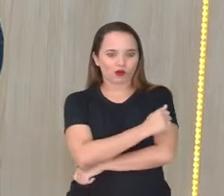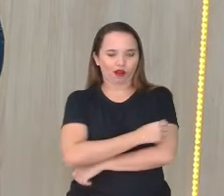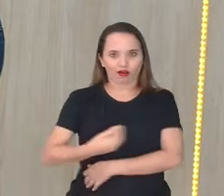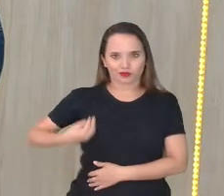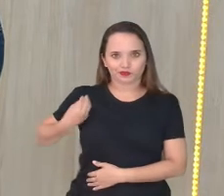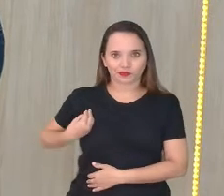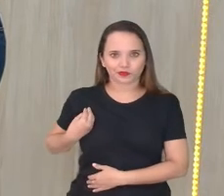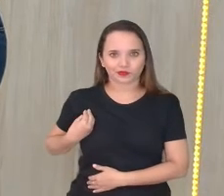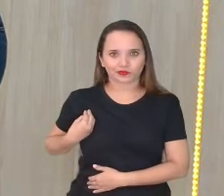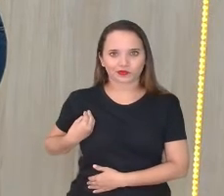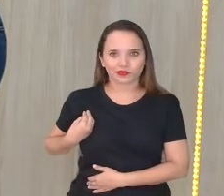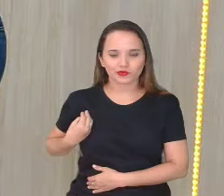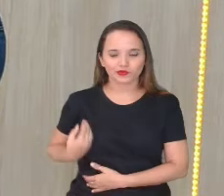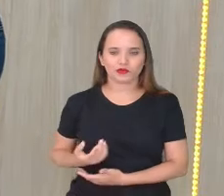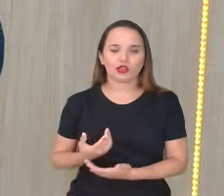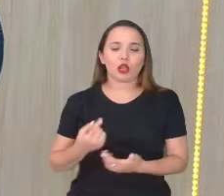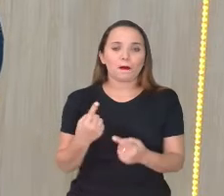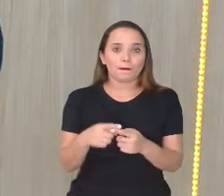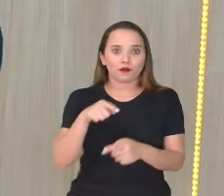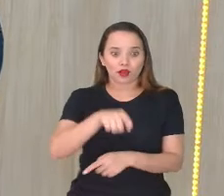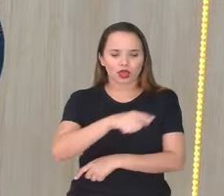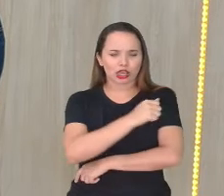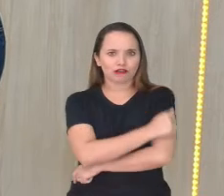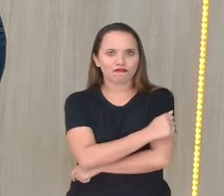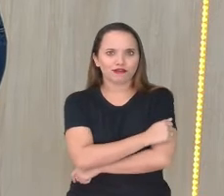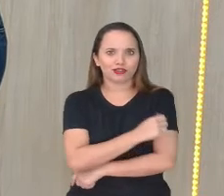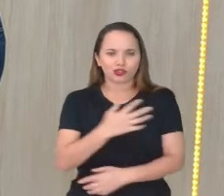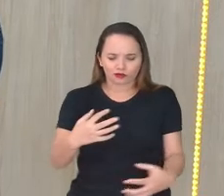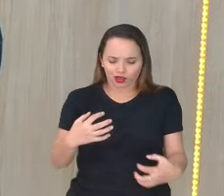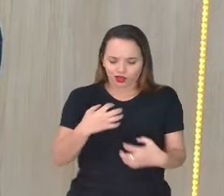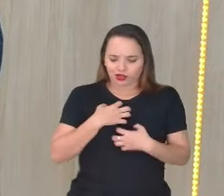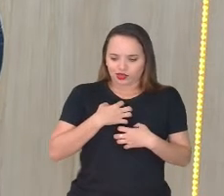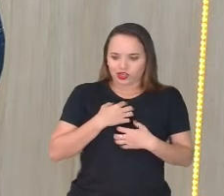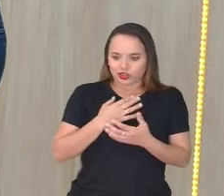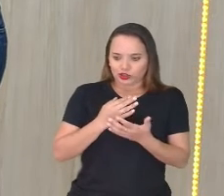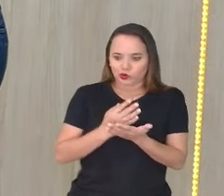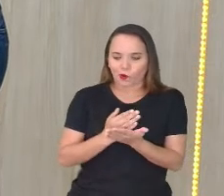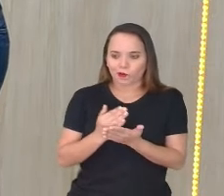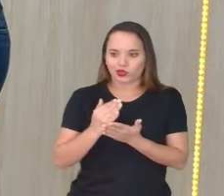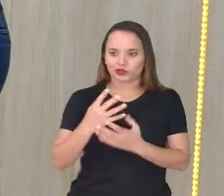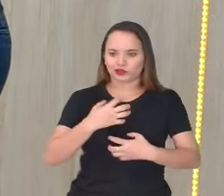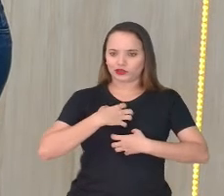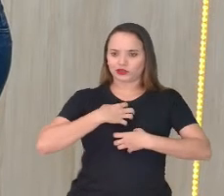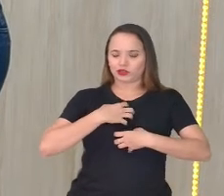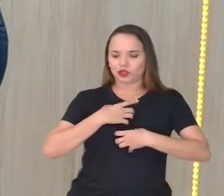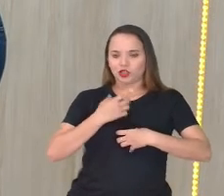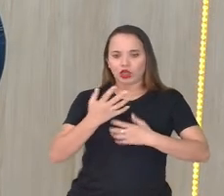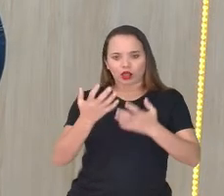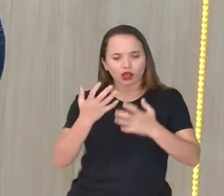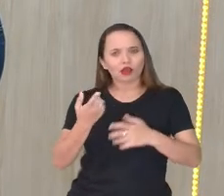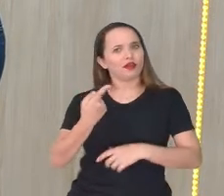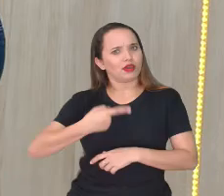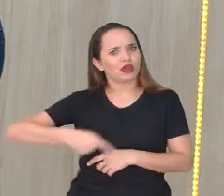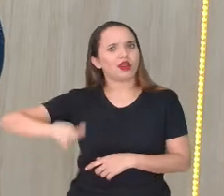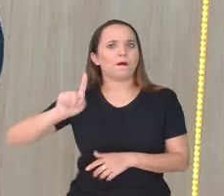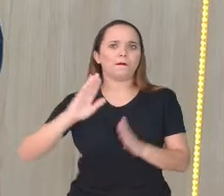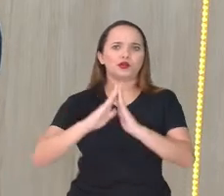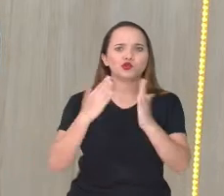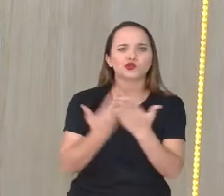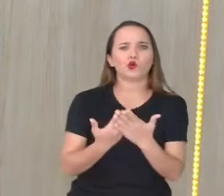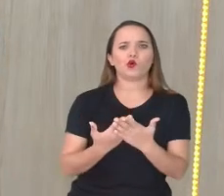ele já, o próprio sentimento dele, ele já vai para a escola diferente, com autonomia, com